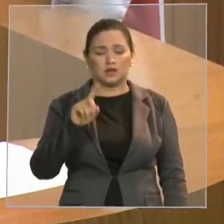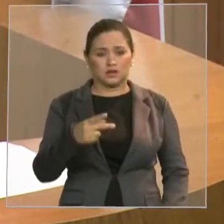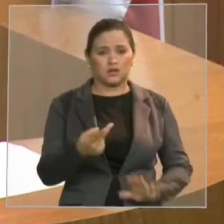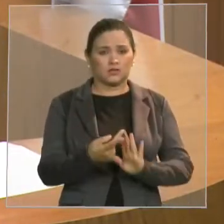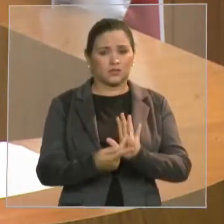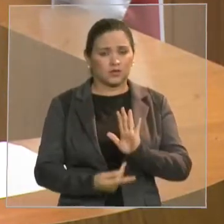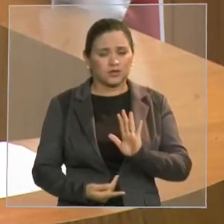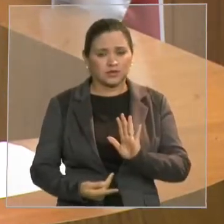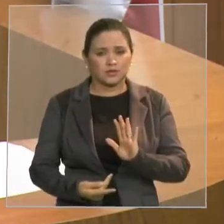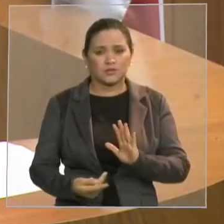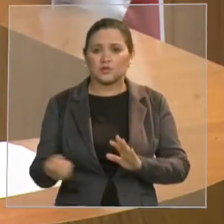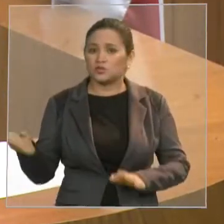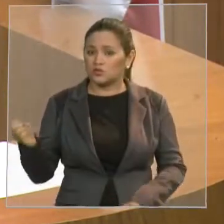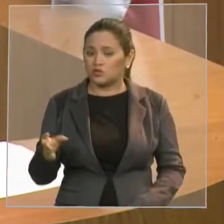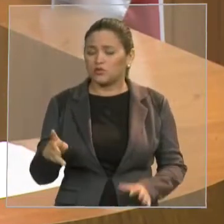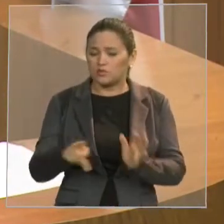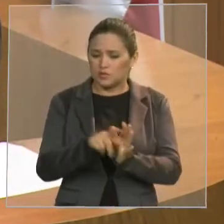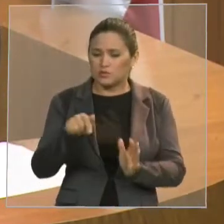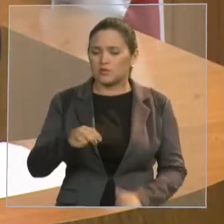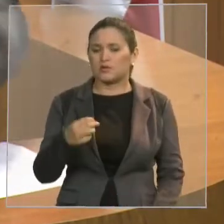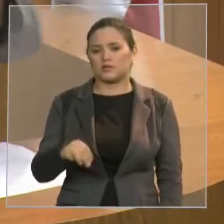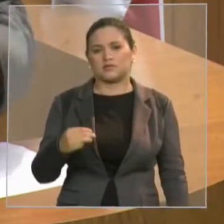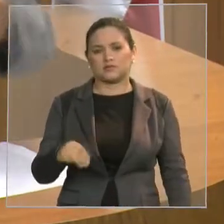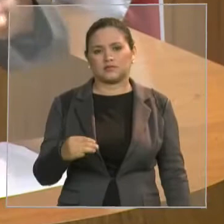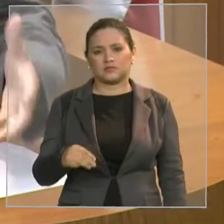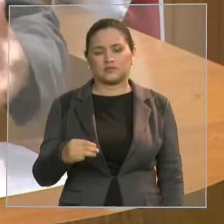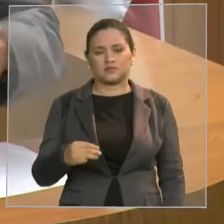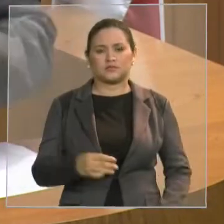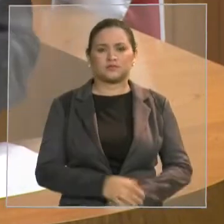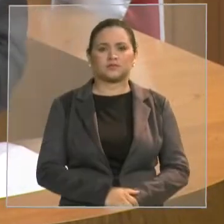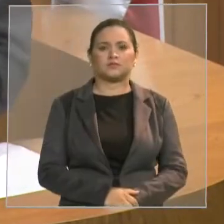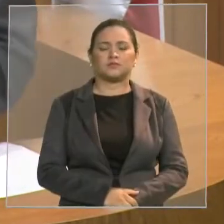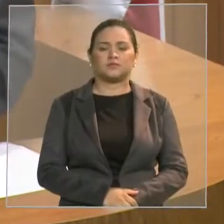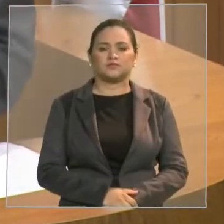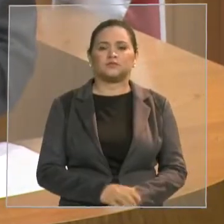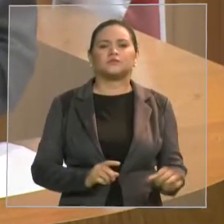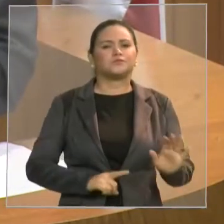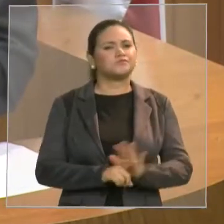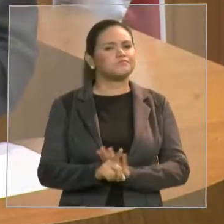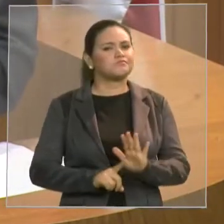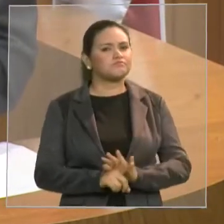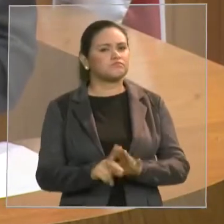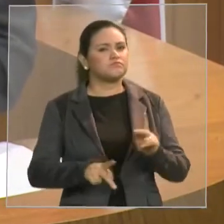de caos é essa? Eu pergunto ao povo que usa a saúde pública do Estado do Maranhão.